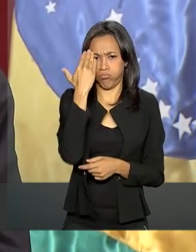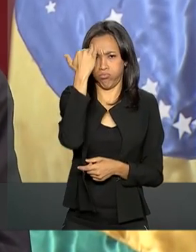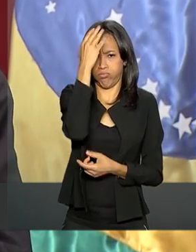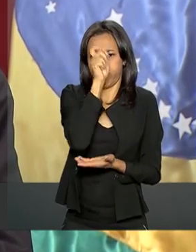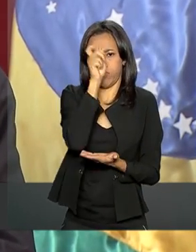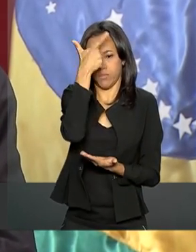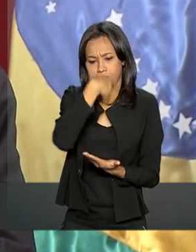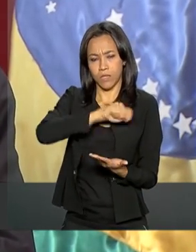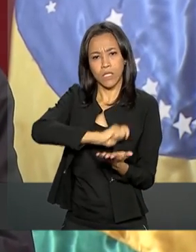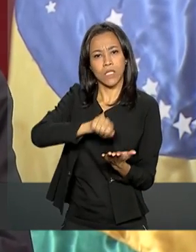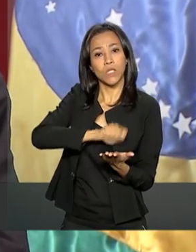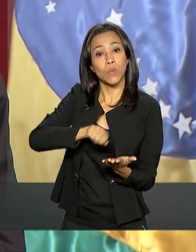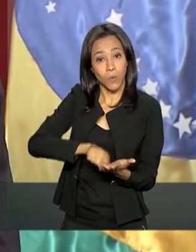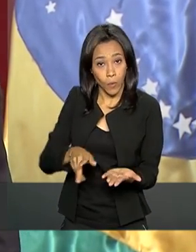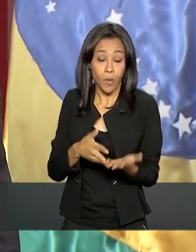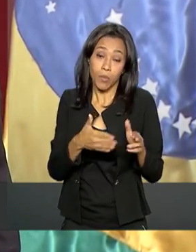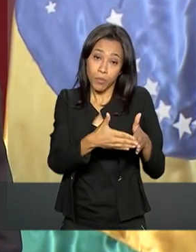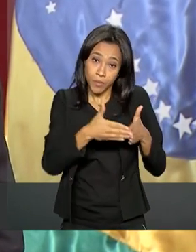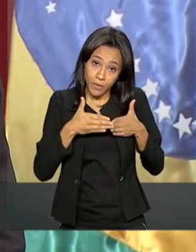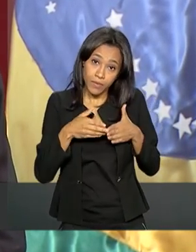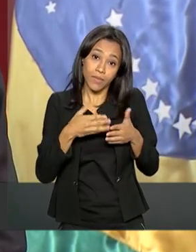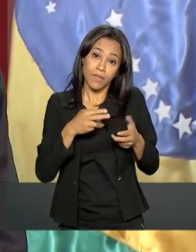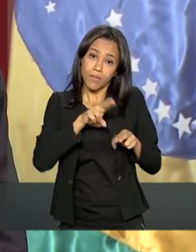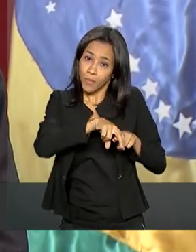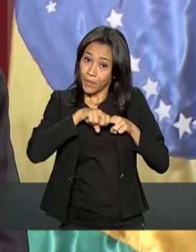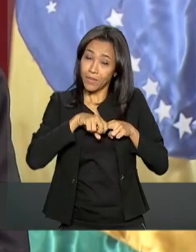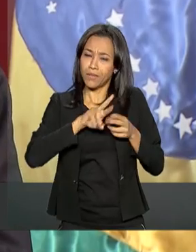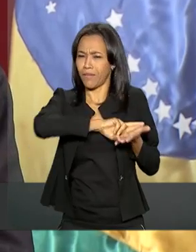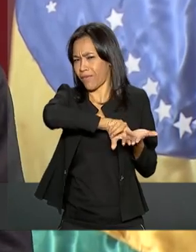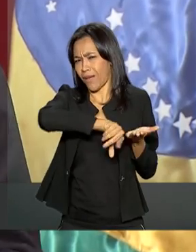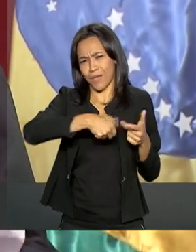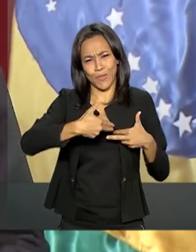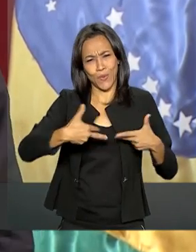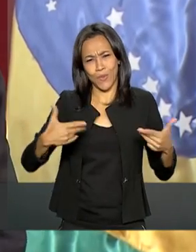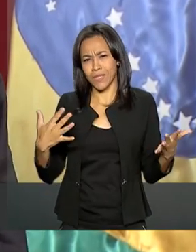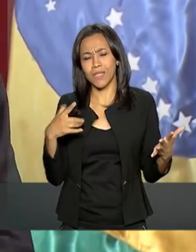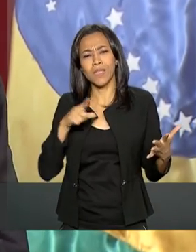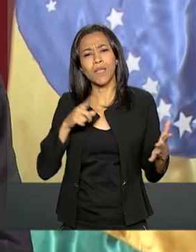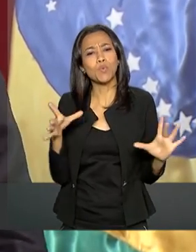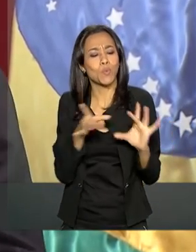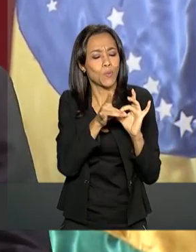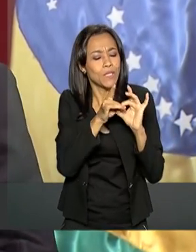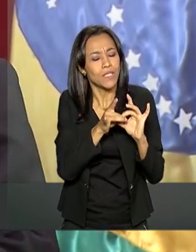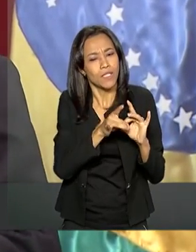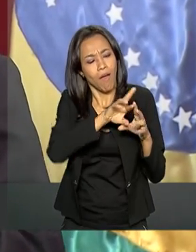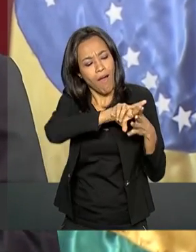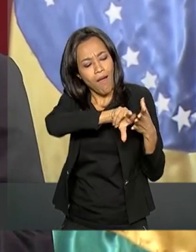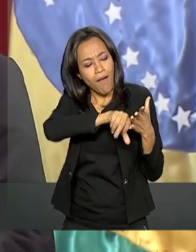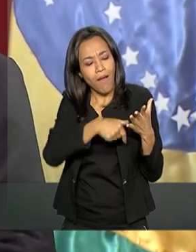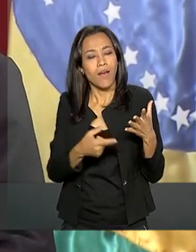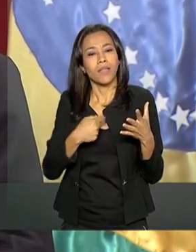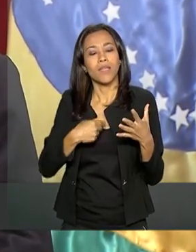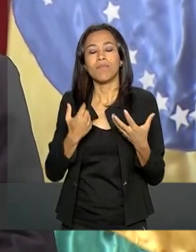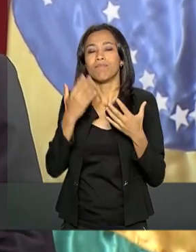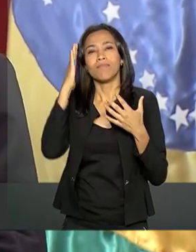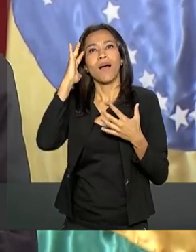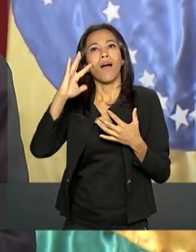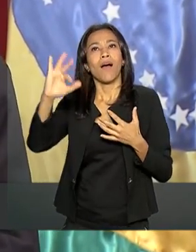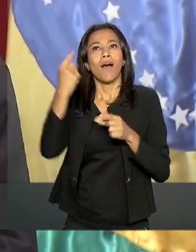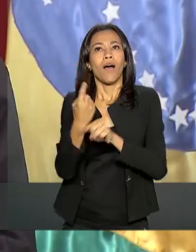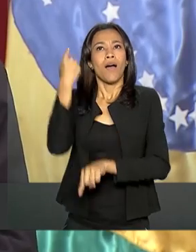Zweig. Por isso, senhor presidente, há tantas coisas que nos unem e que devemos ter que nos inspirar no passado para poder dar um